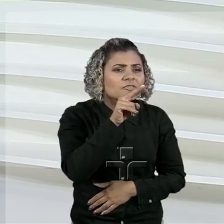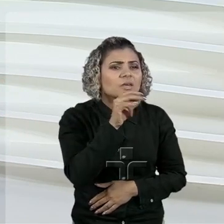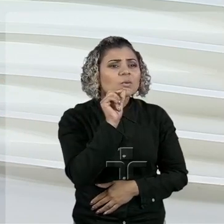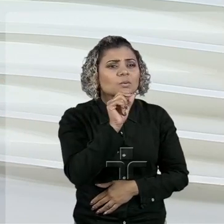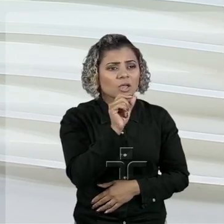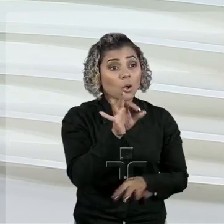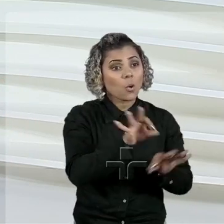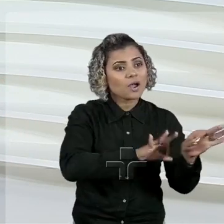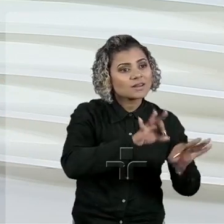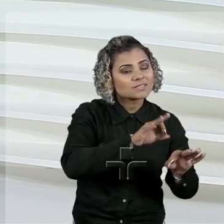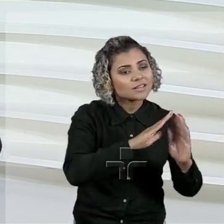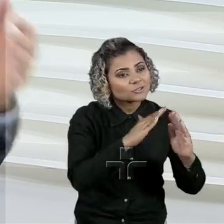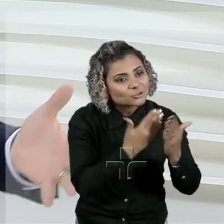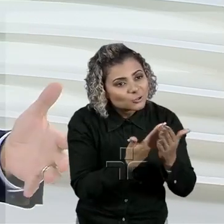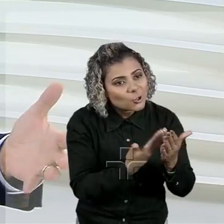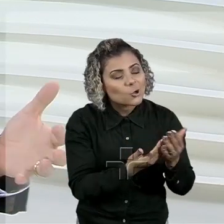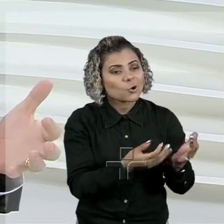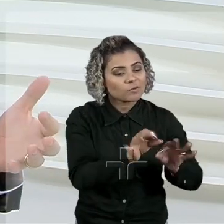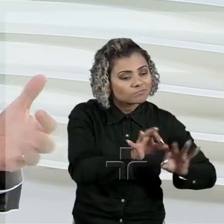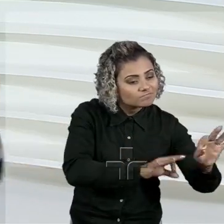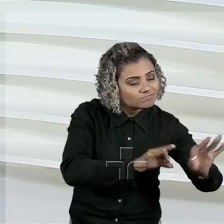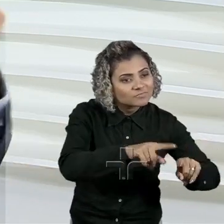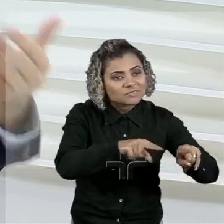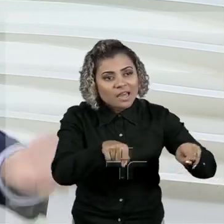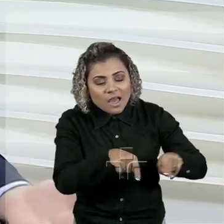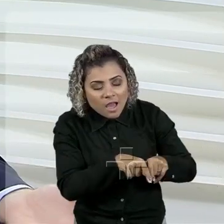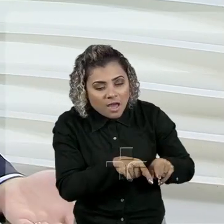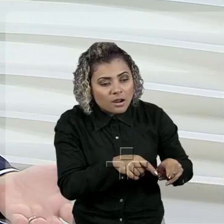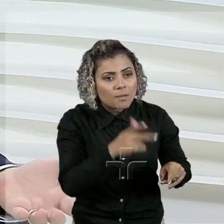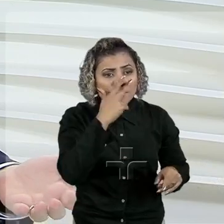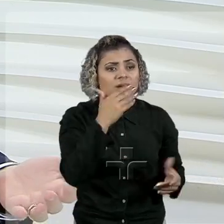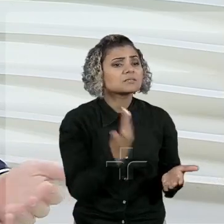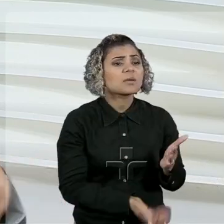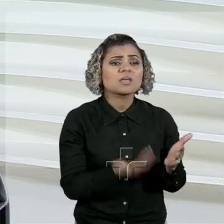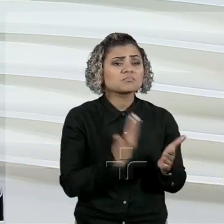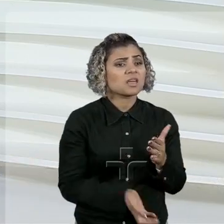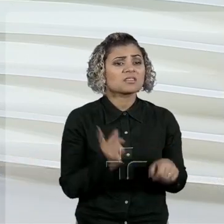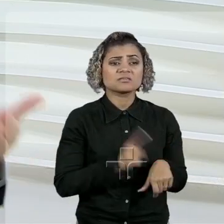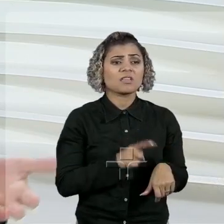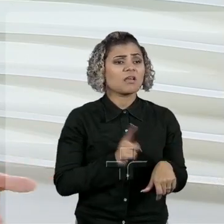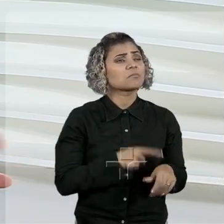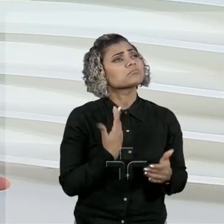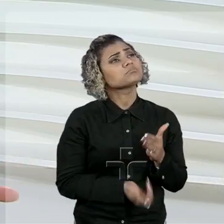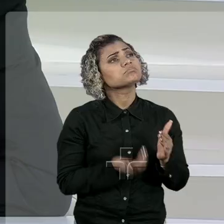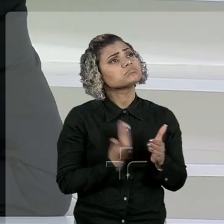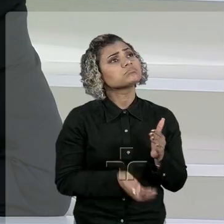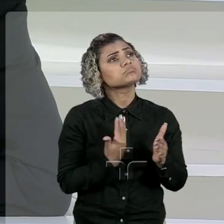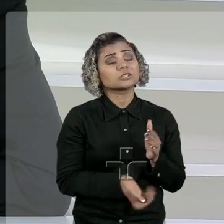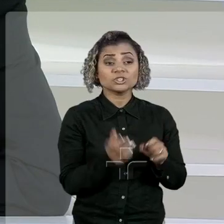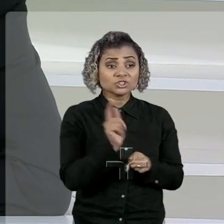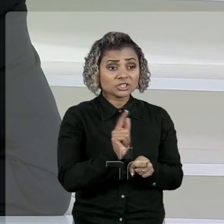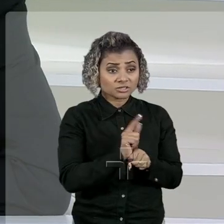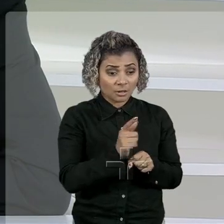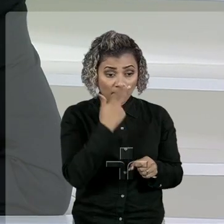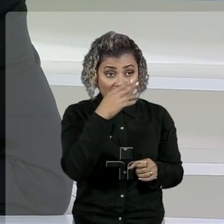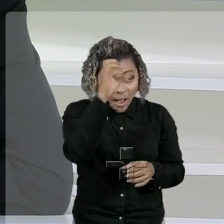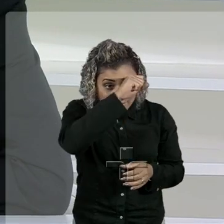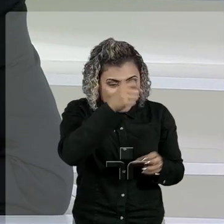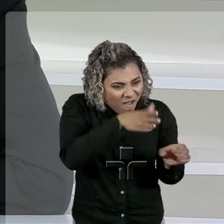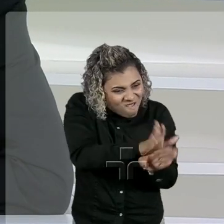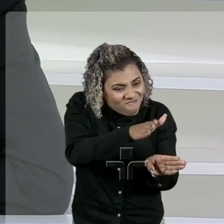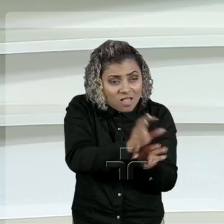organizar uma sala de aula, como o Góes perguntou, por exemplo, a gente perde tanto tempo sem ter a melhor gestão da aprendizagem dentro da sala de